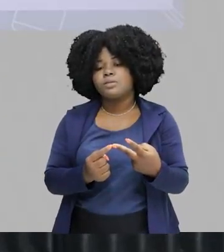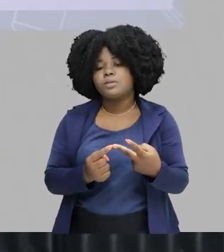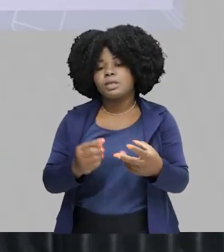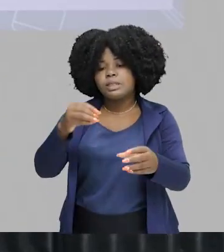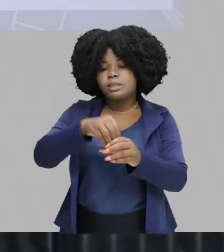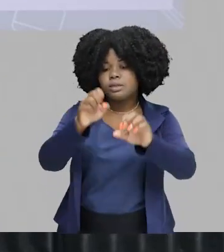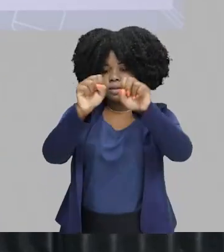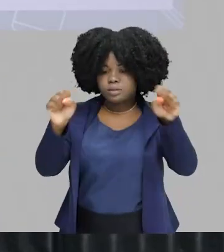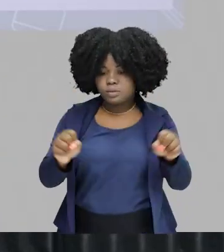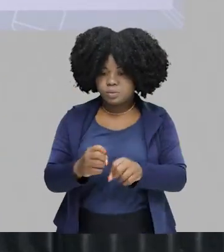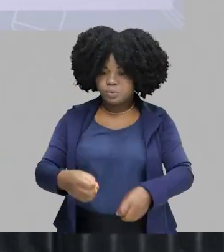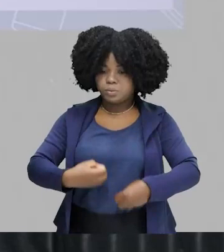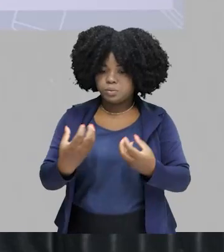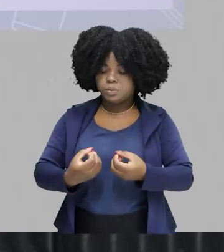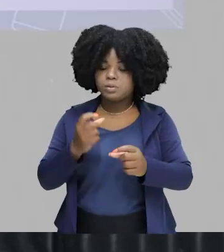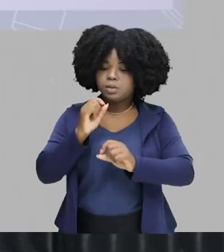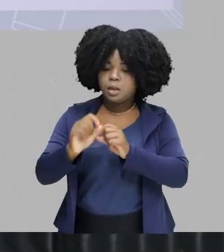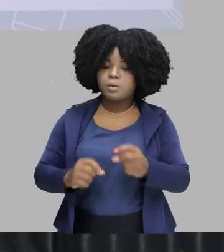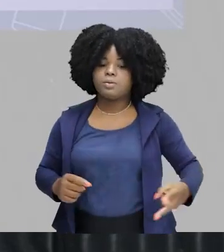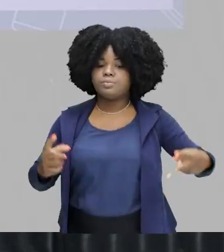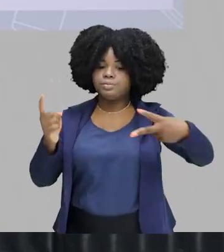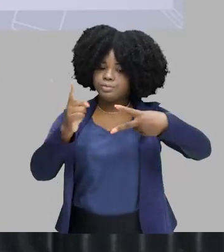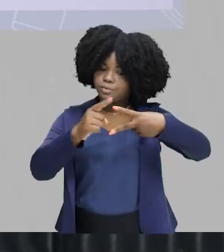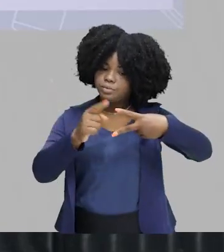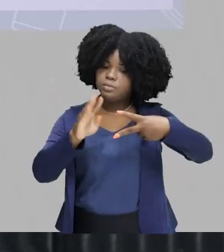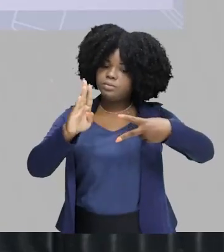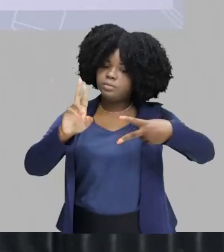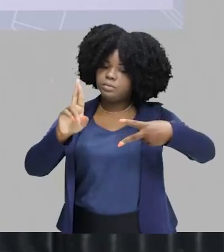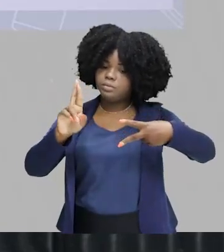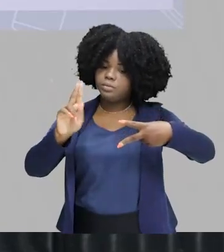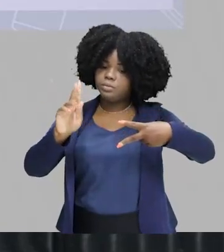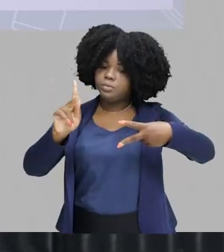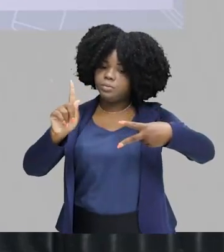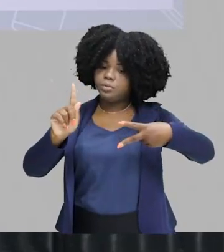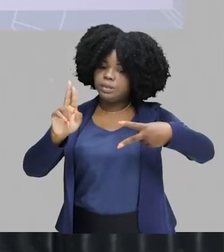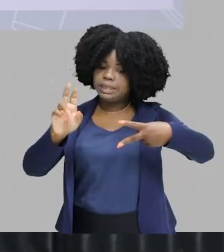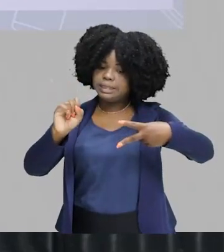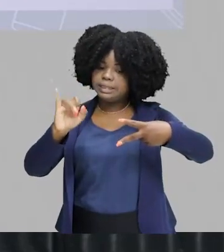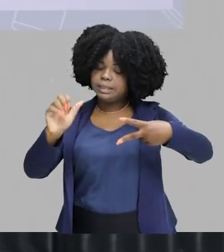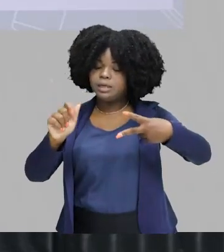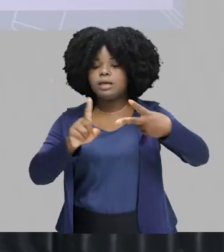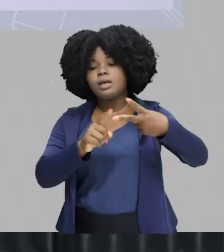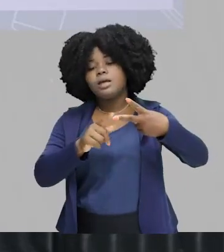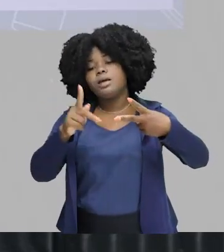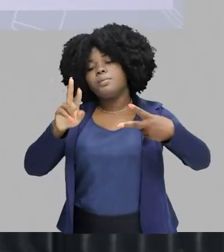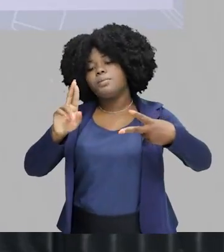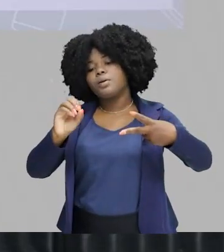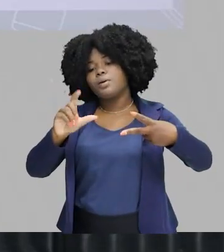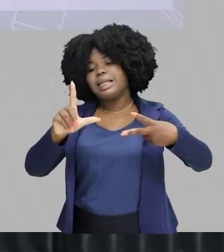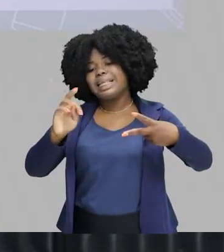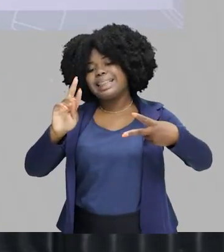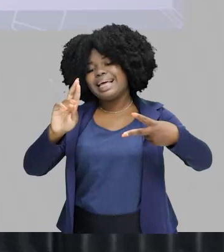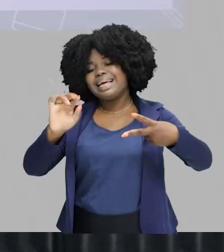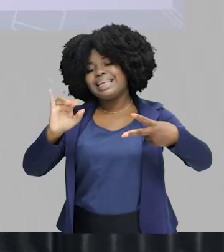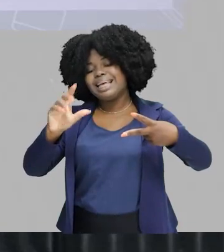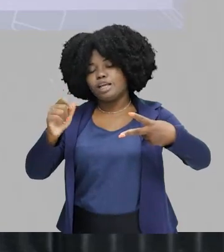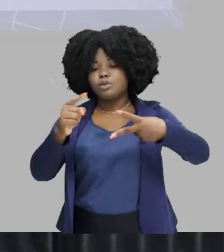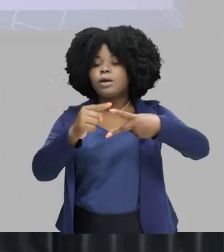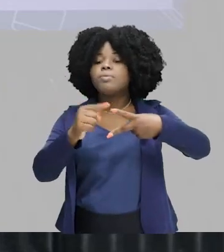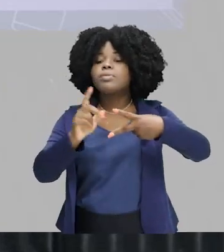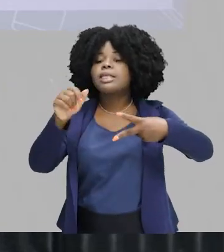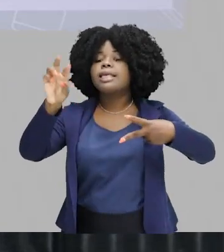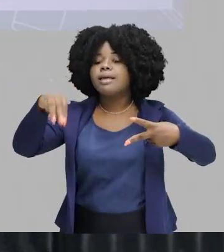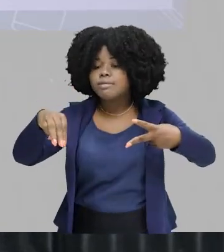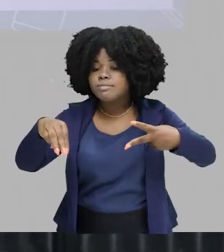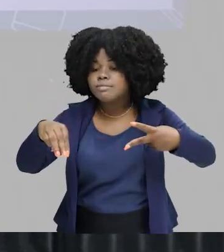do sistema de produção, que seria a burguesia e o proletariado. Quem é a burguesia? A burguesia